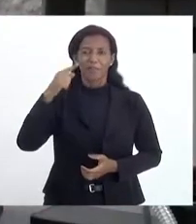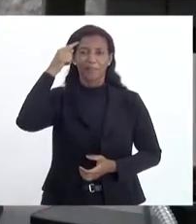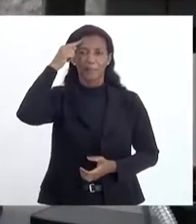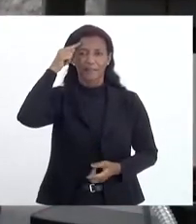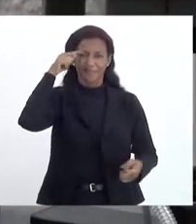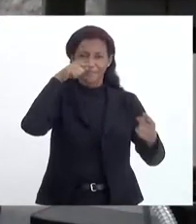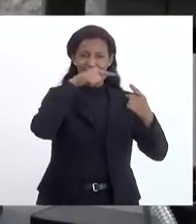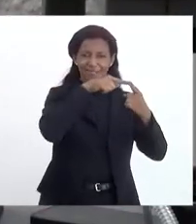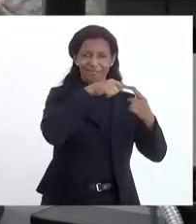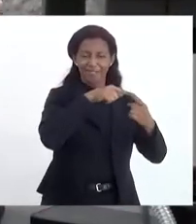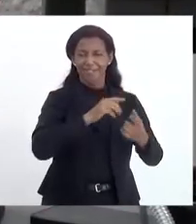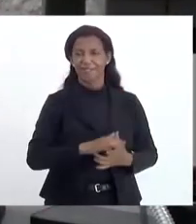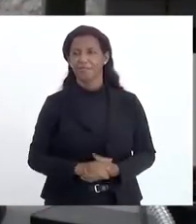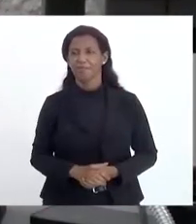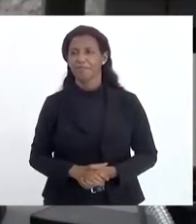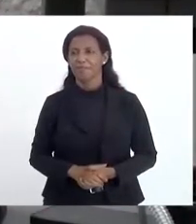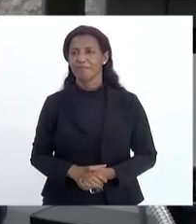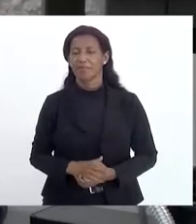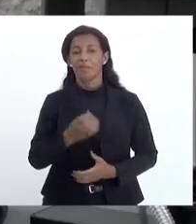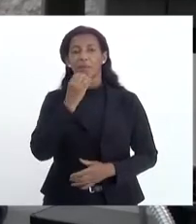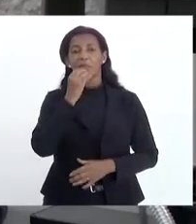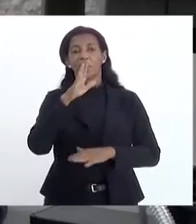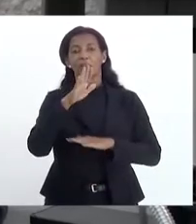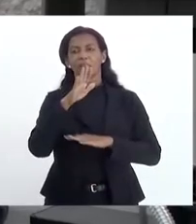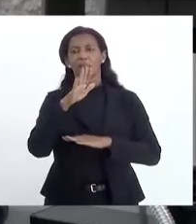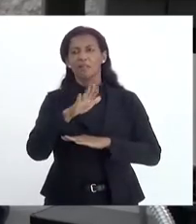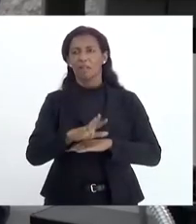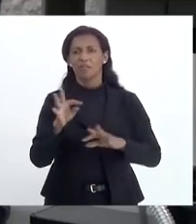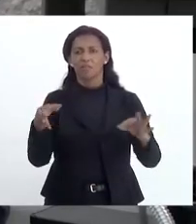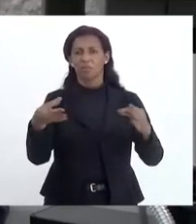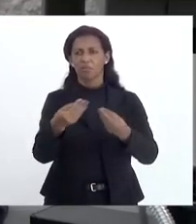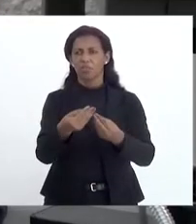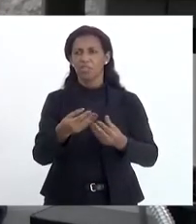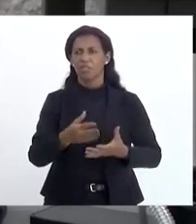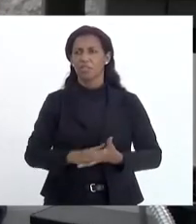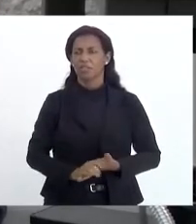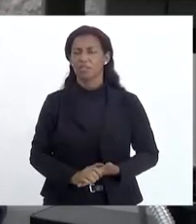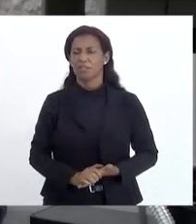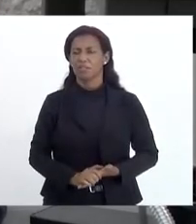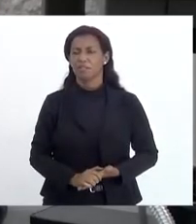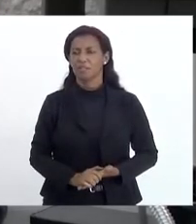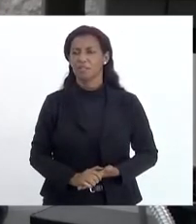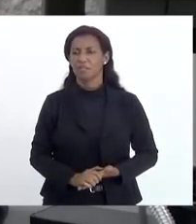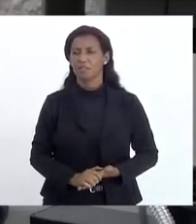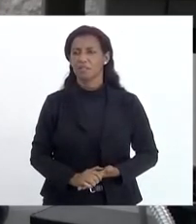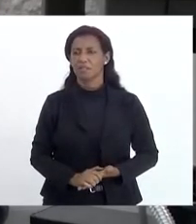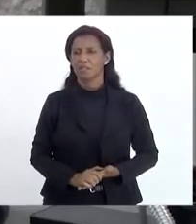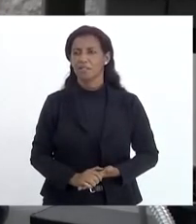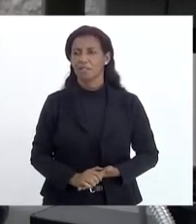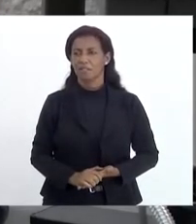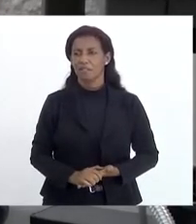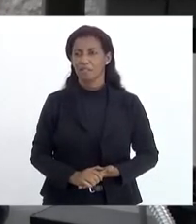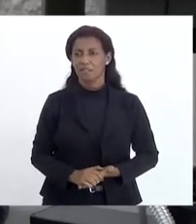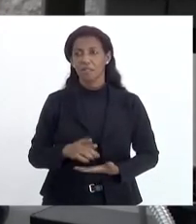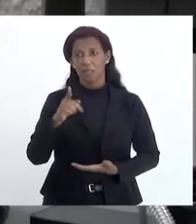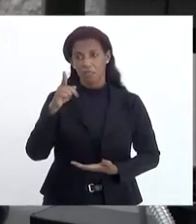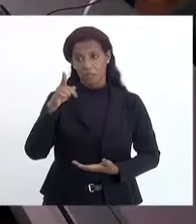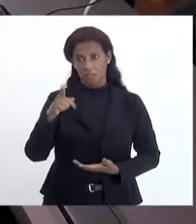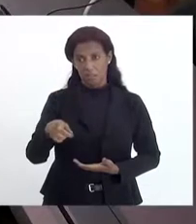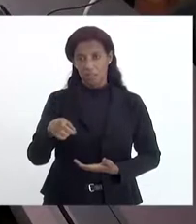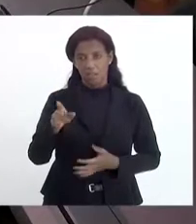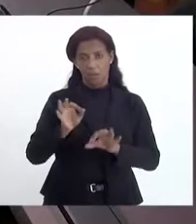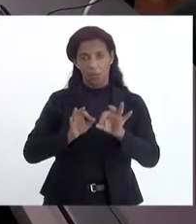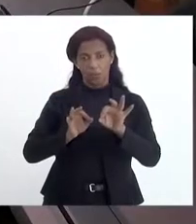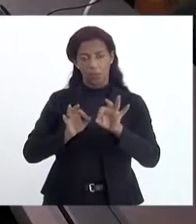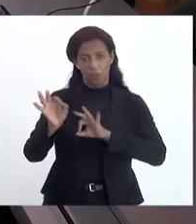pensando. Boa tarde a todos. Doutor Luiz Paulo, seu projeto é de